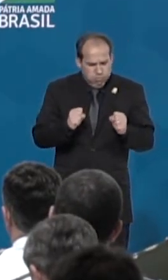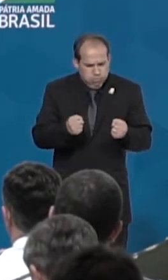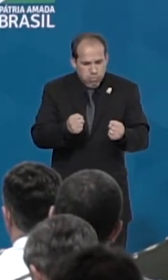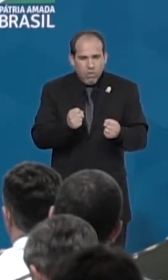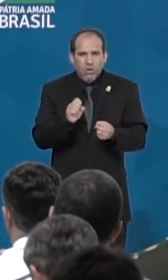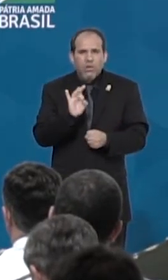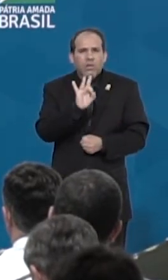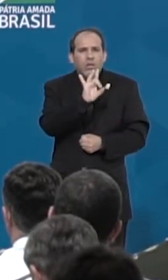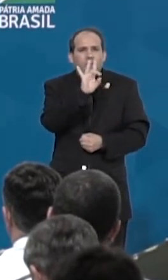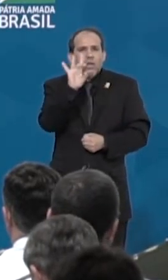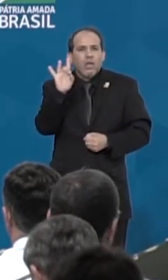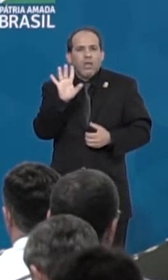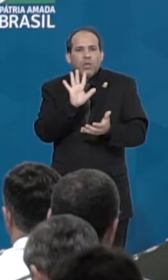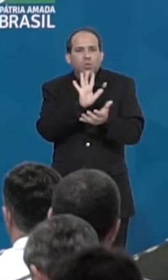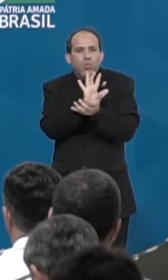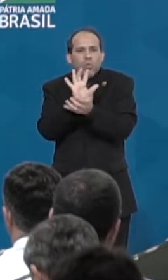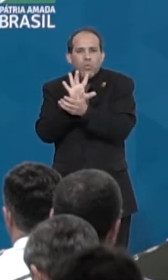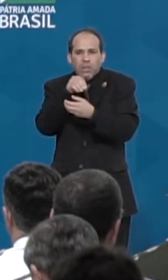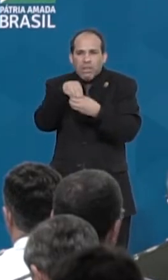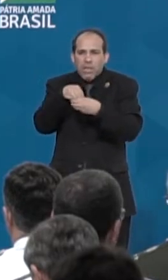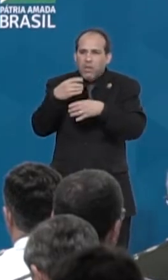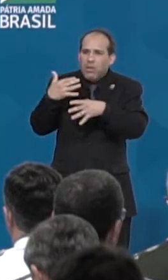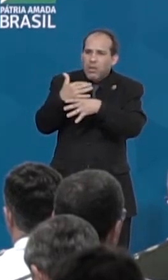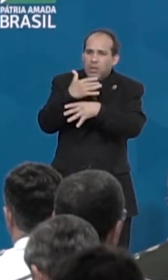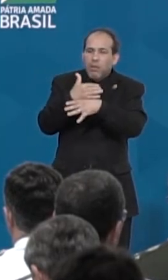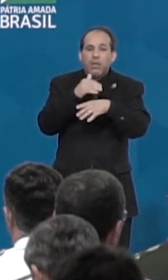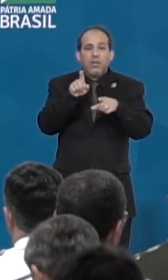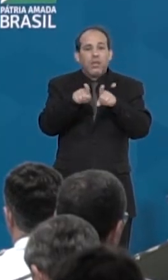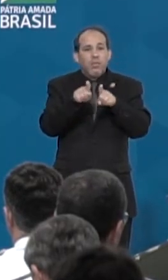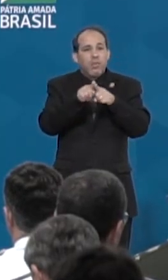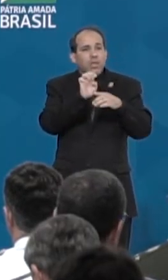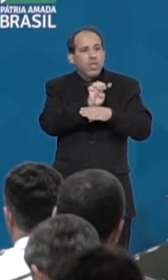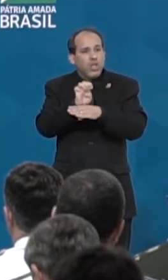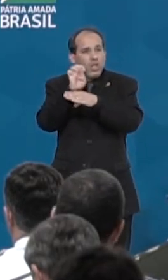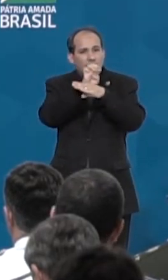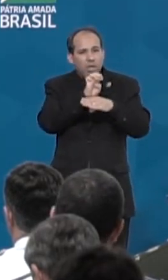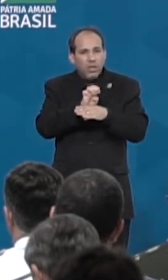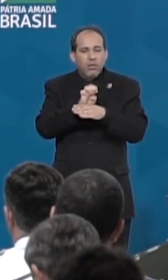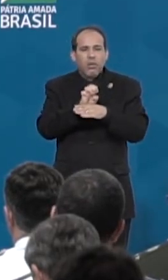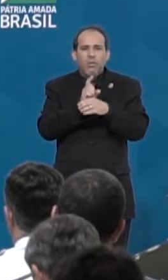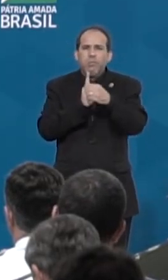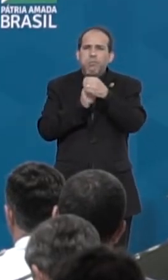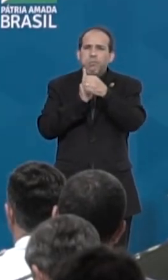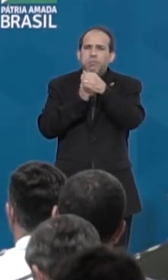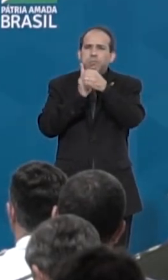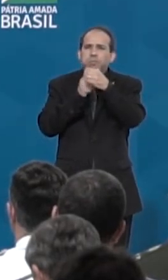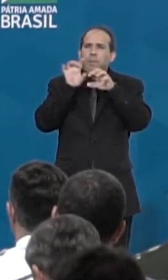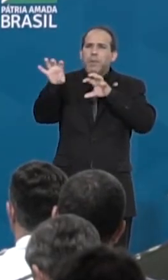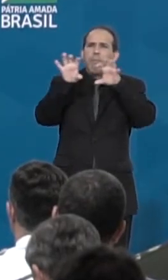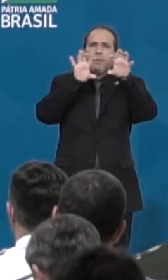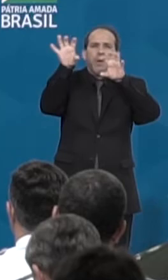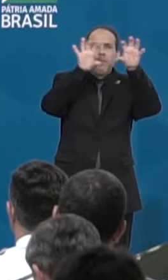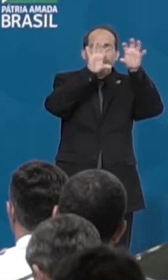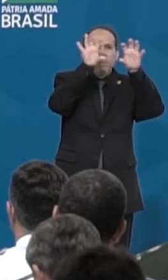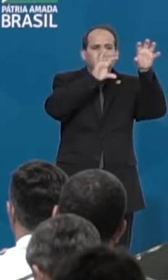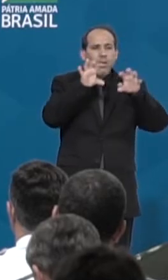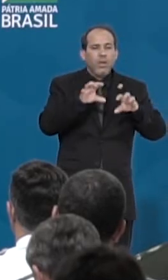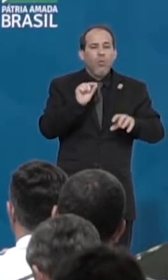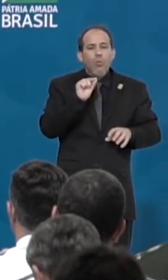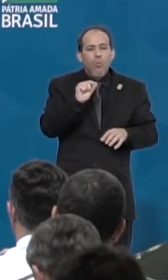as entidades municipalistas, estaduais e micro-regionais, que exercem